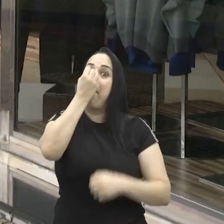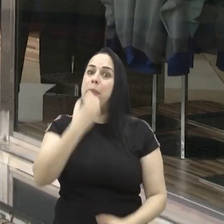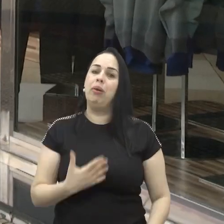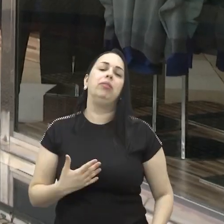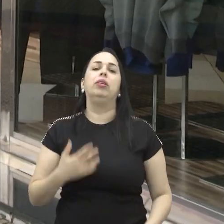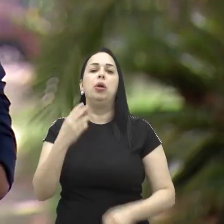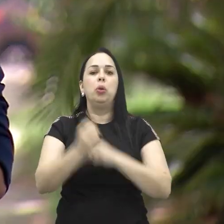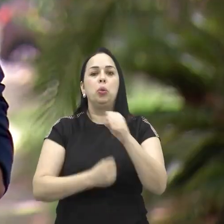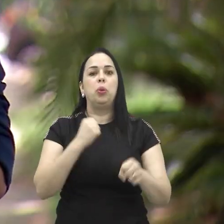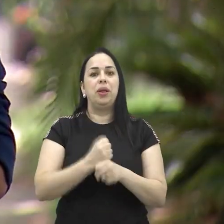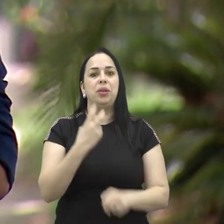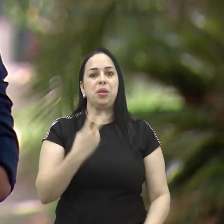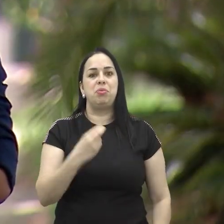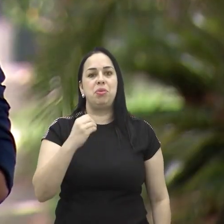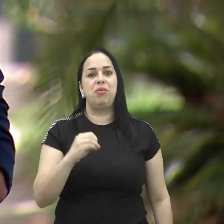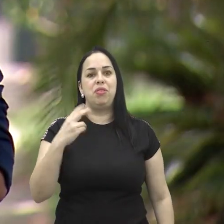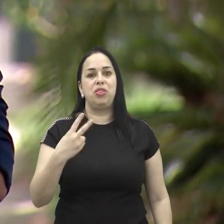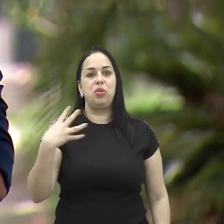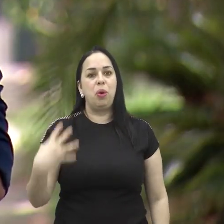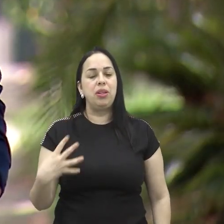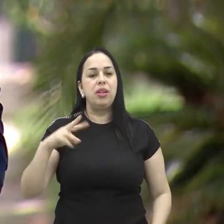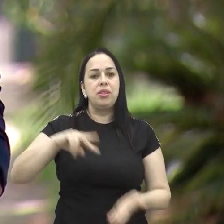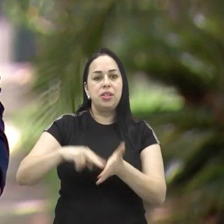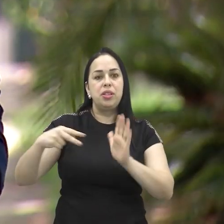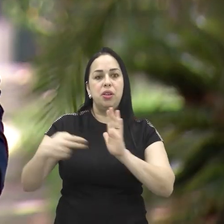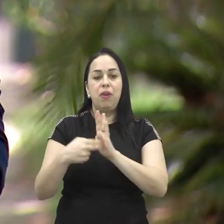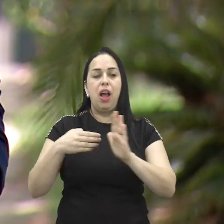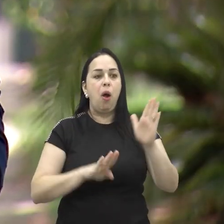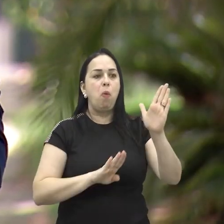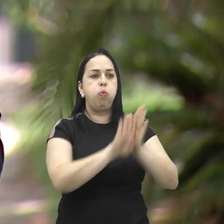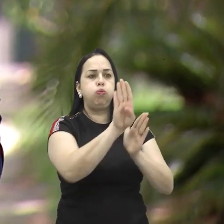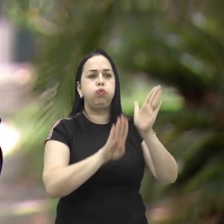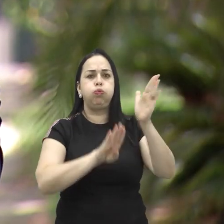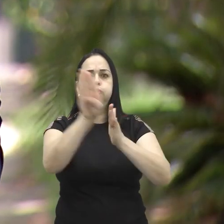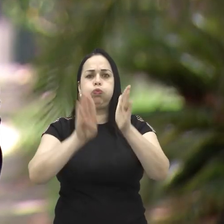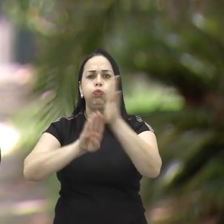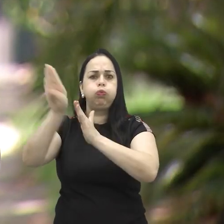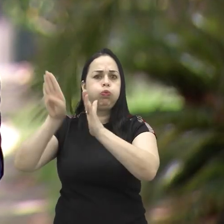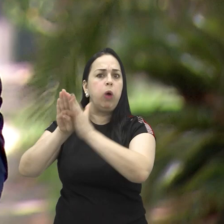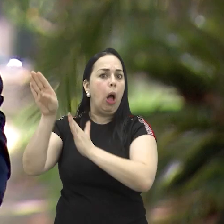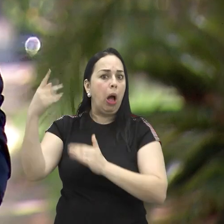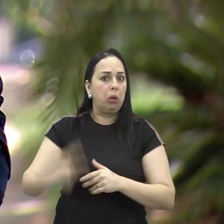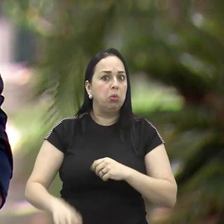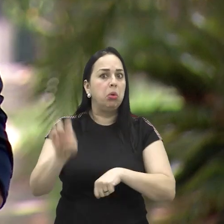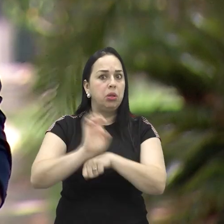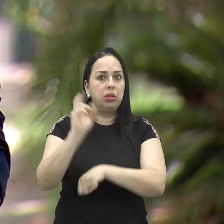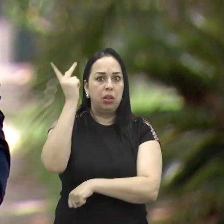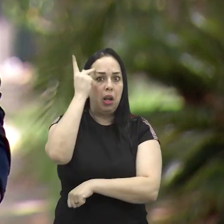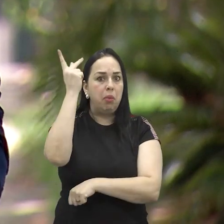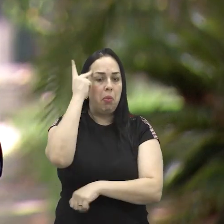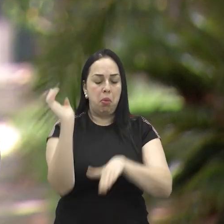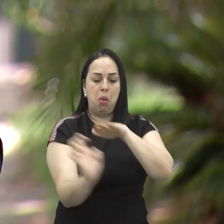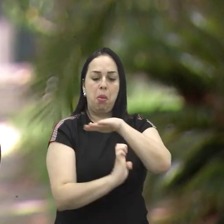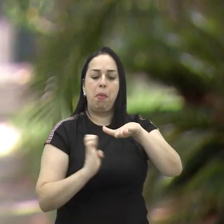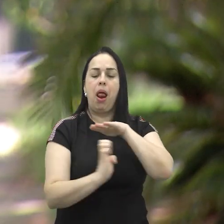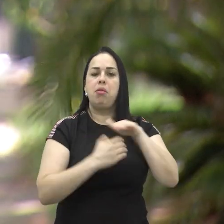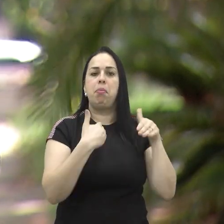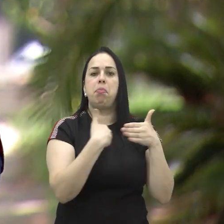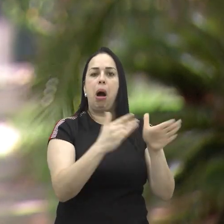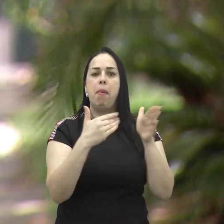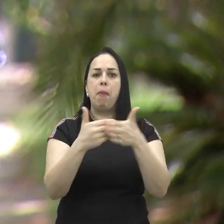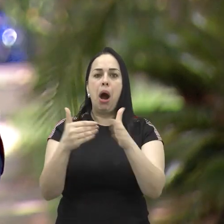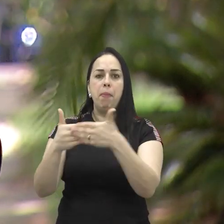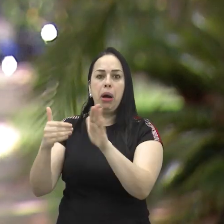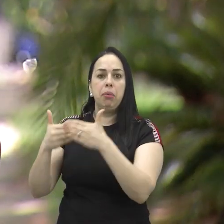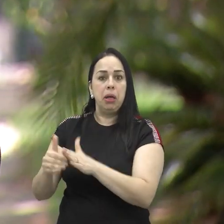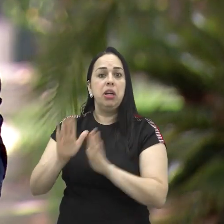do estado. O ano de 2024 representa recordes para o estado de São Paulo na área da